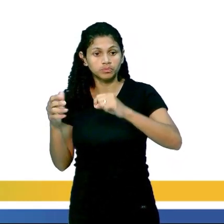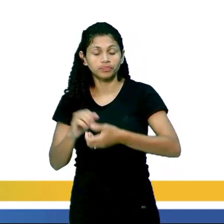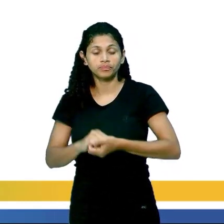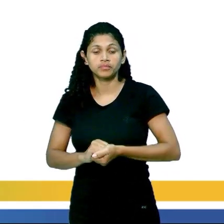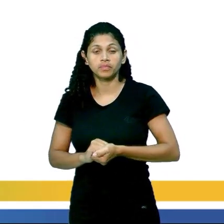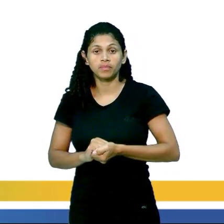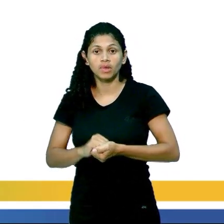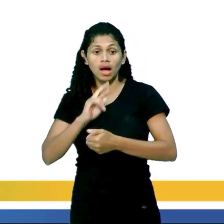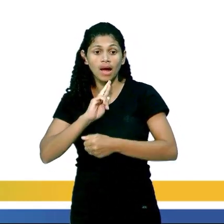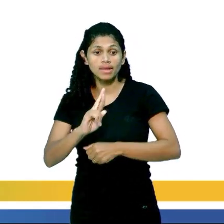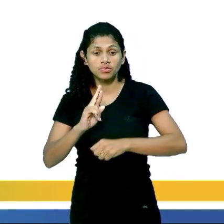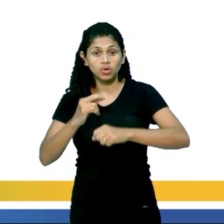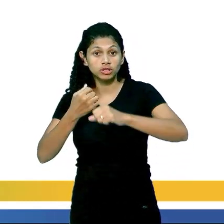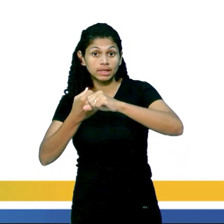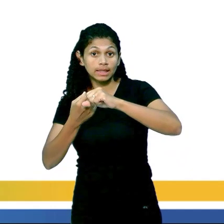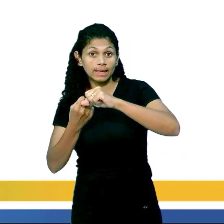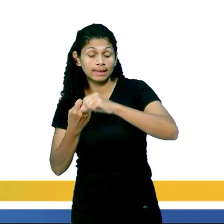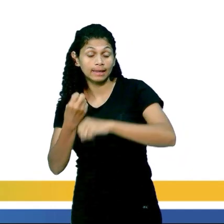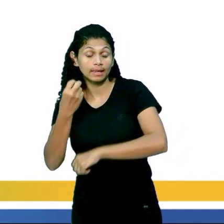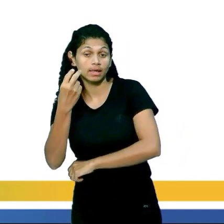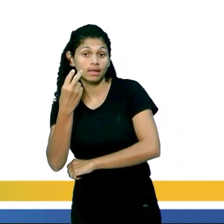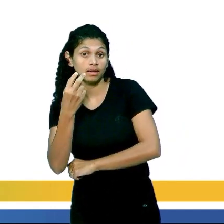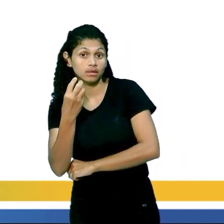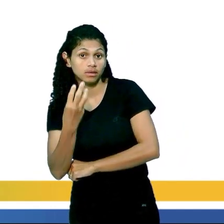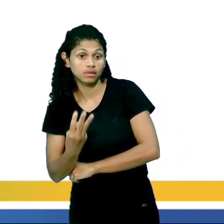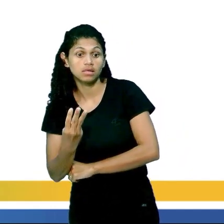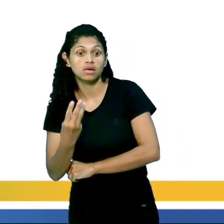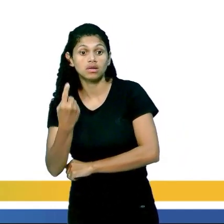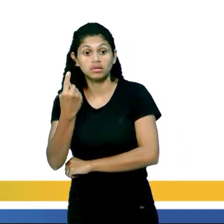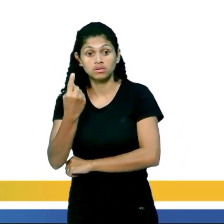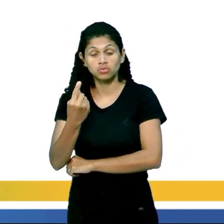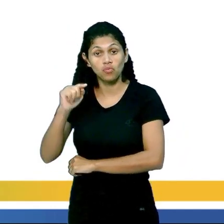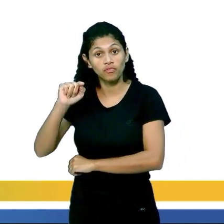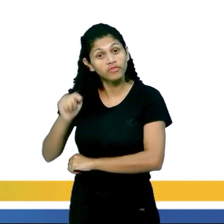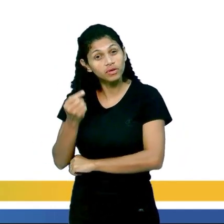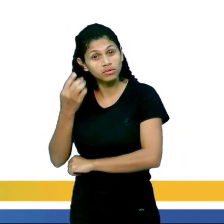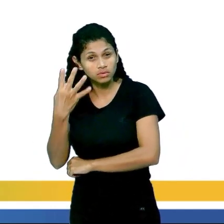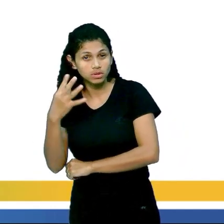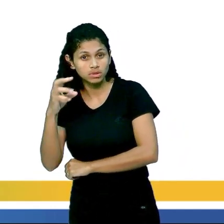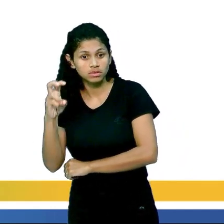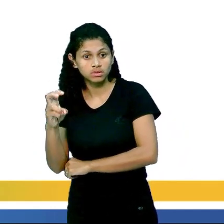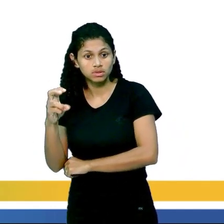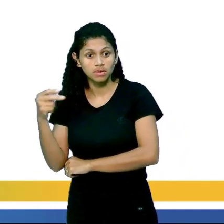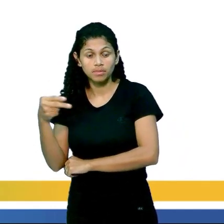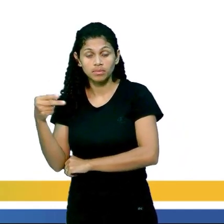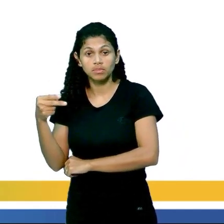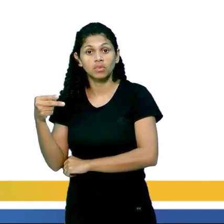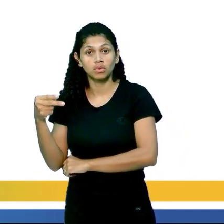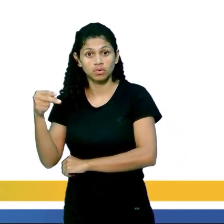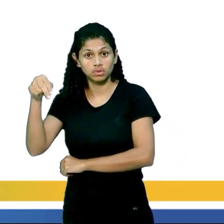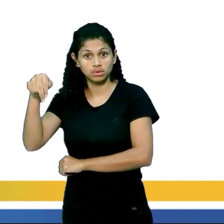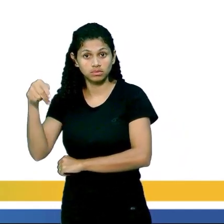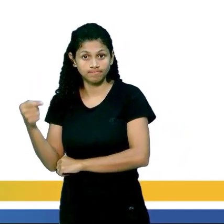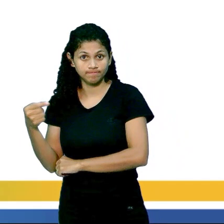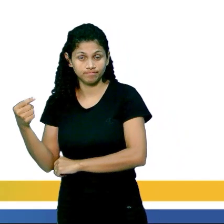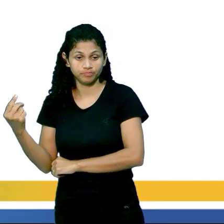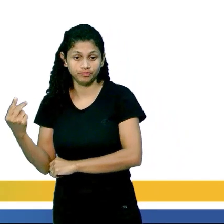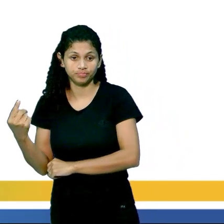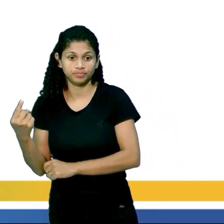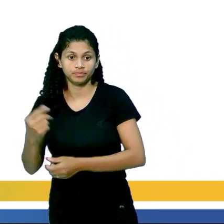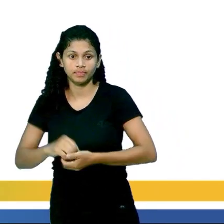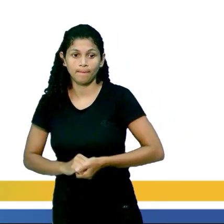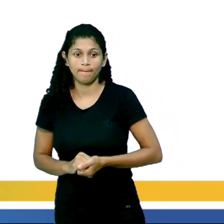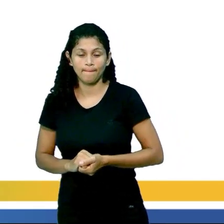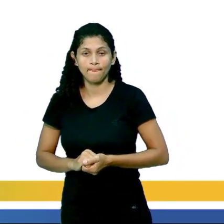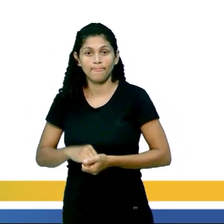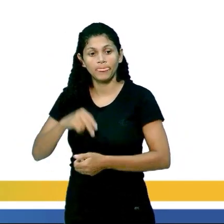resposta parecida. Eu tenho que pegar o menos 1, que ele está subtraindo, e somar. Ou seja, vai